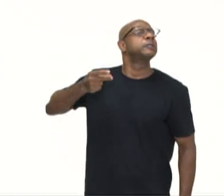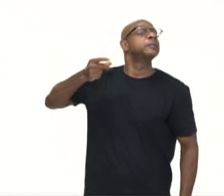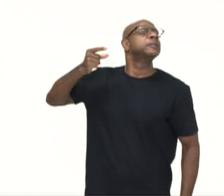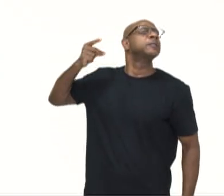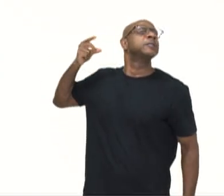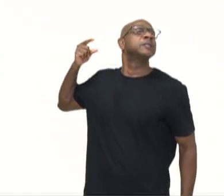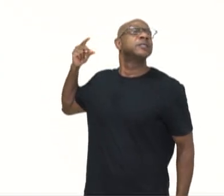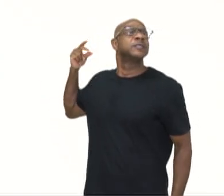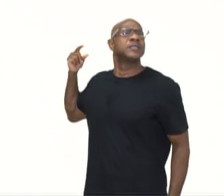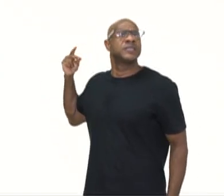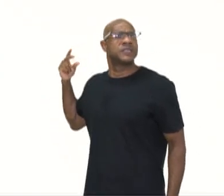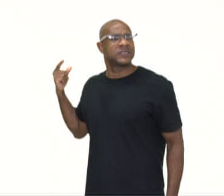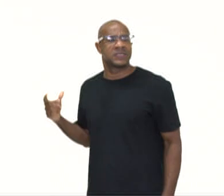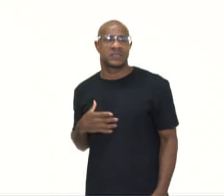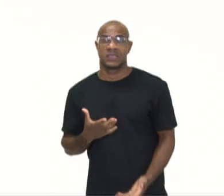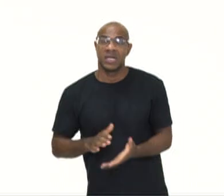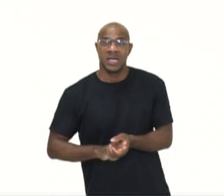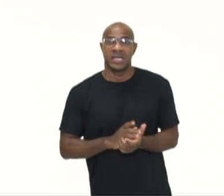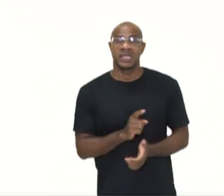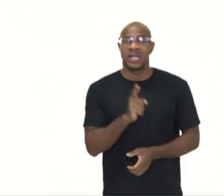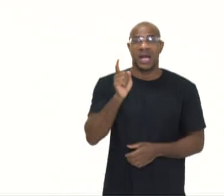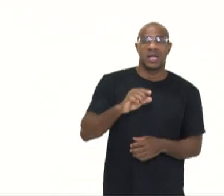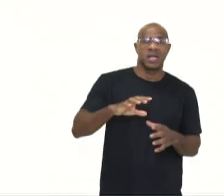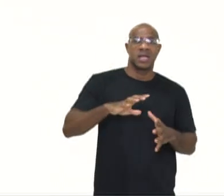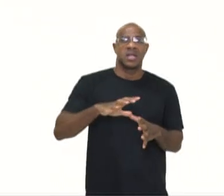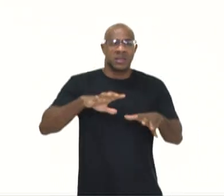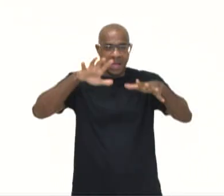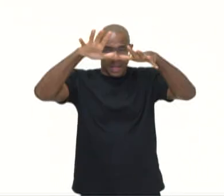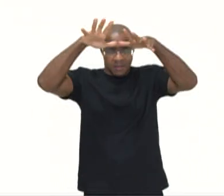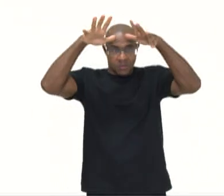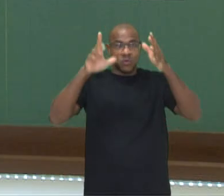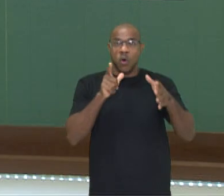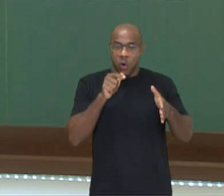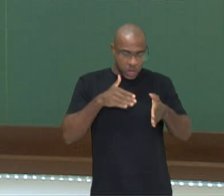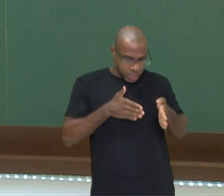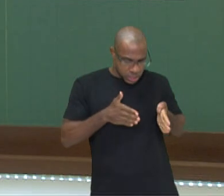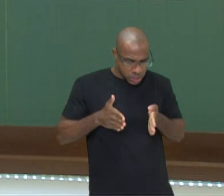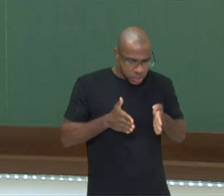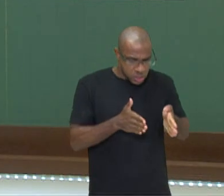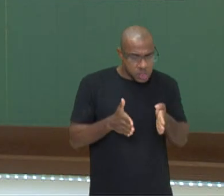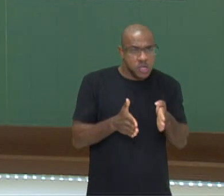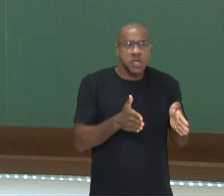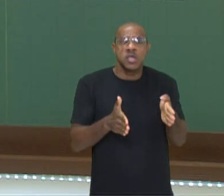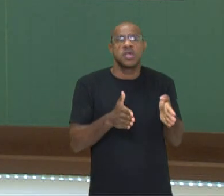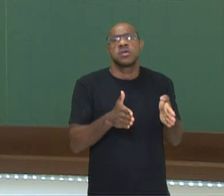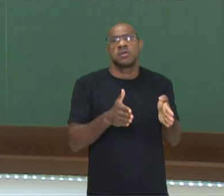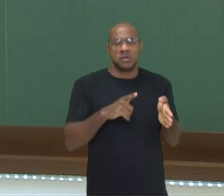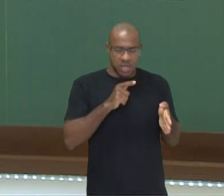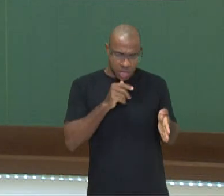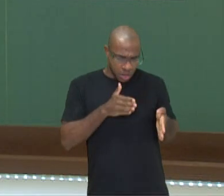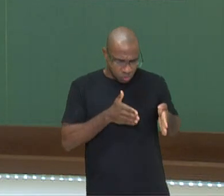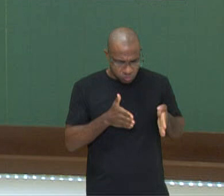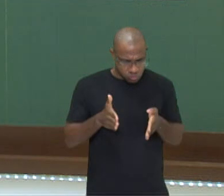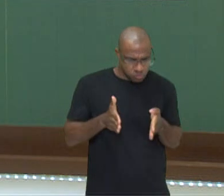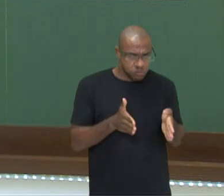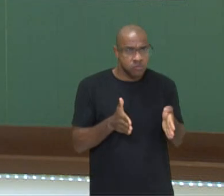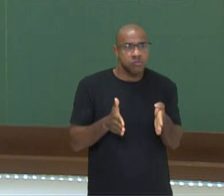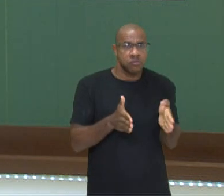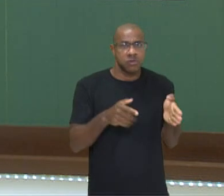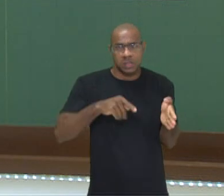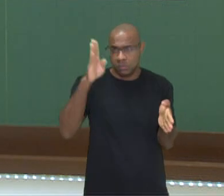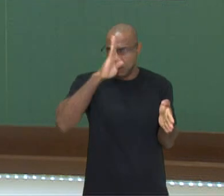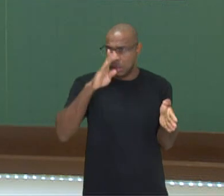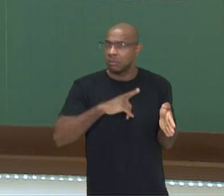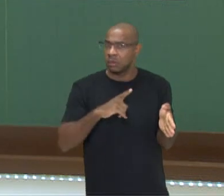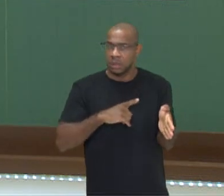na bacia do rio Amazonas, ou seja, nós temos rio Amazonas aqui no